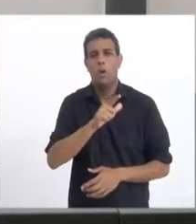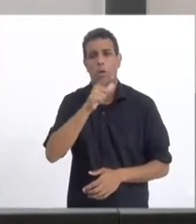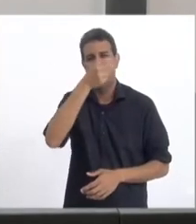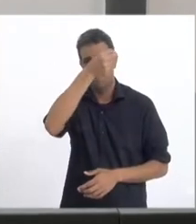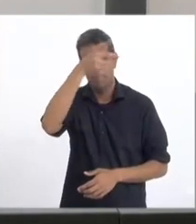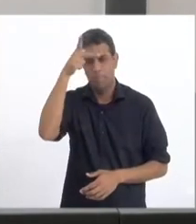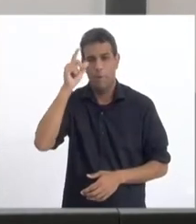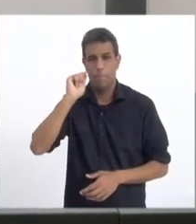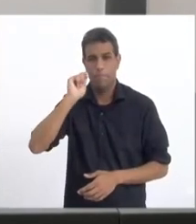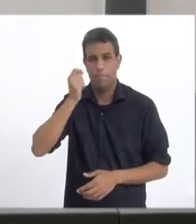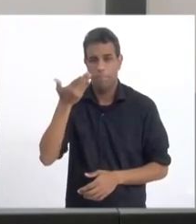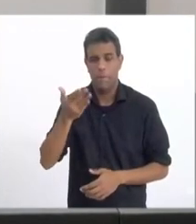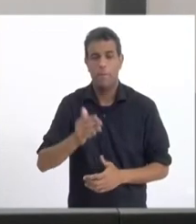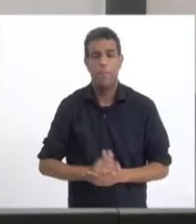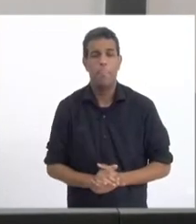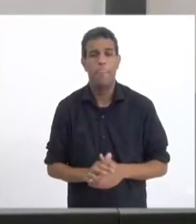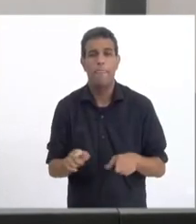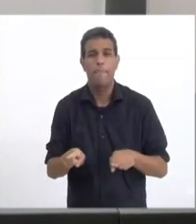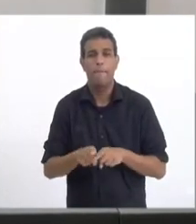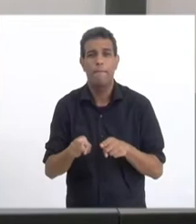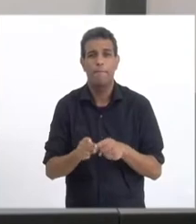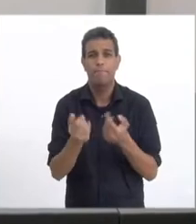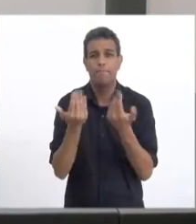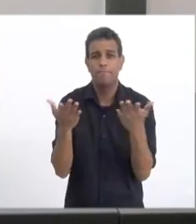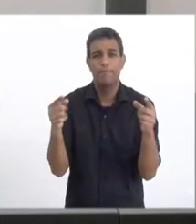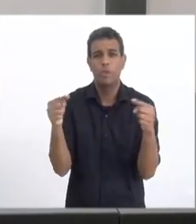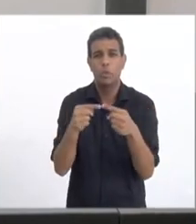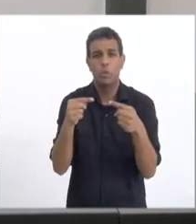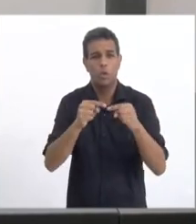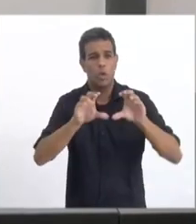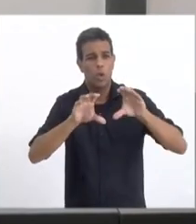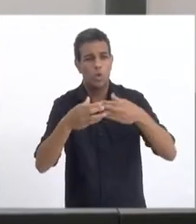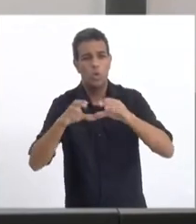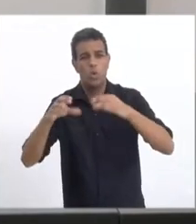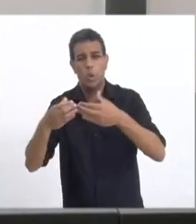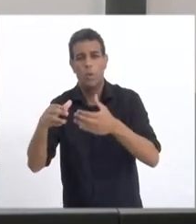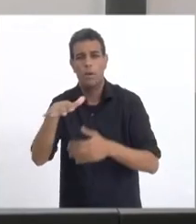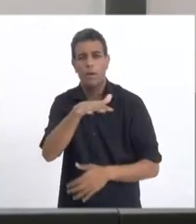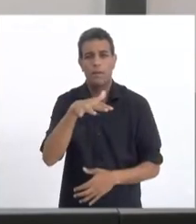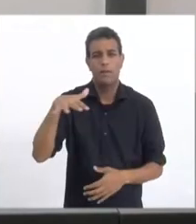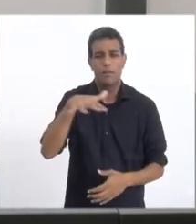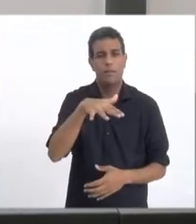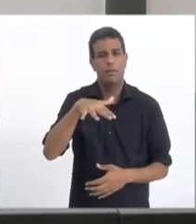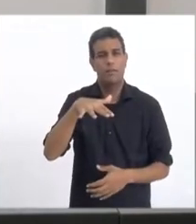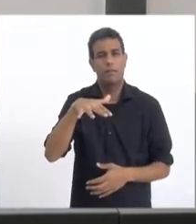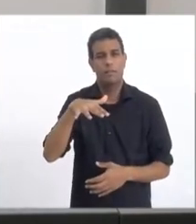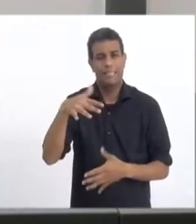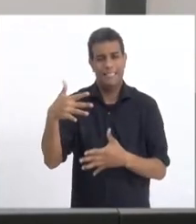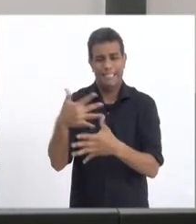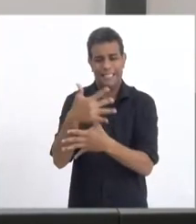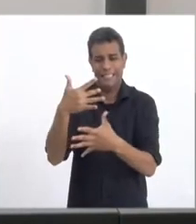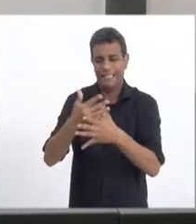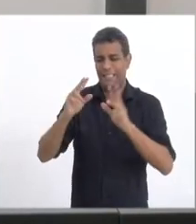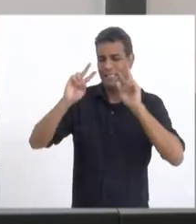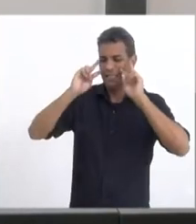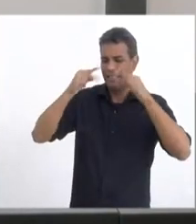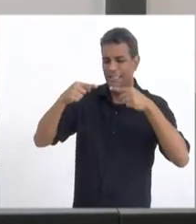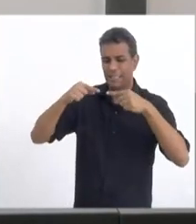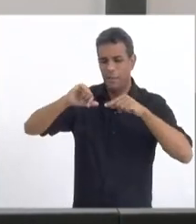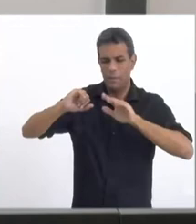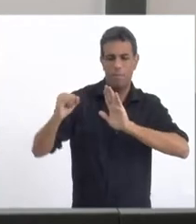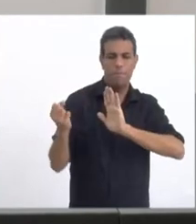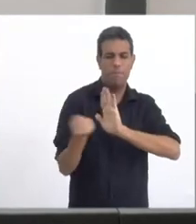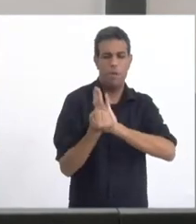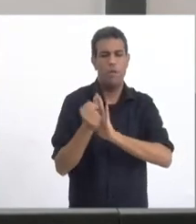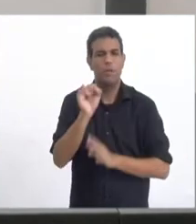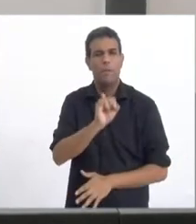dessa cidade. Coloco também a comissão à disposição da cidade de Guapimirim, cidade de grande importância no nosso